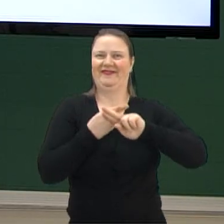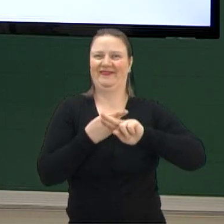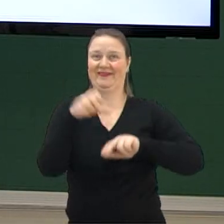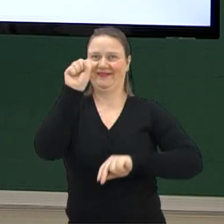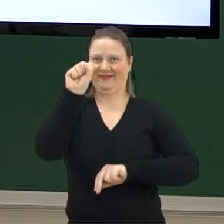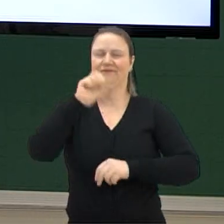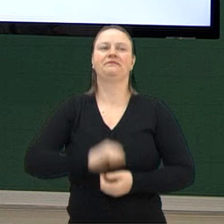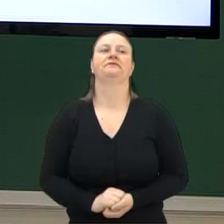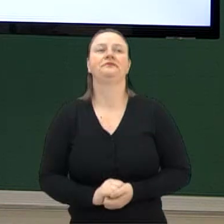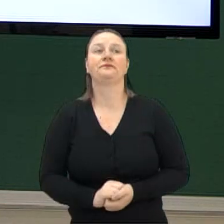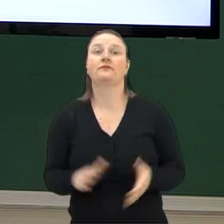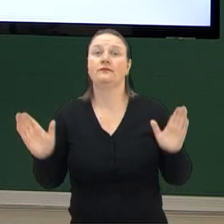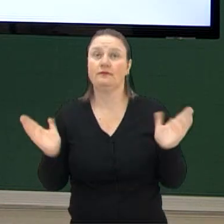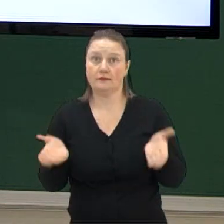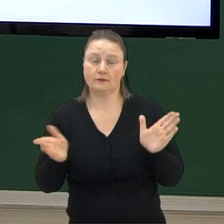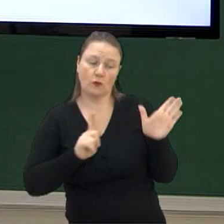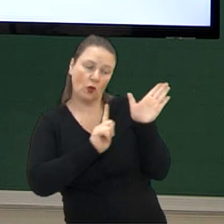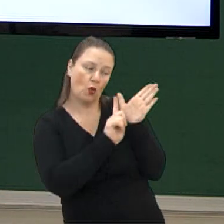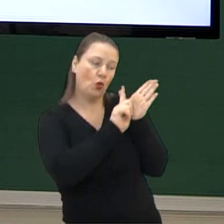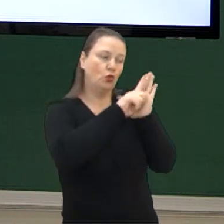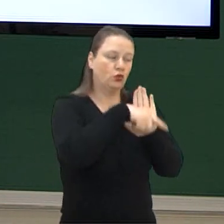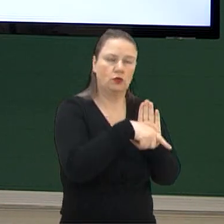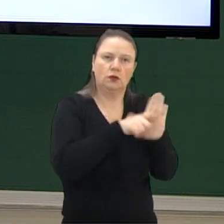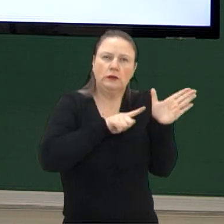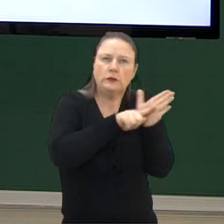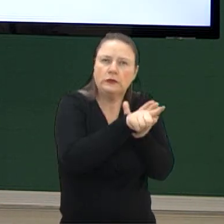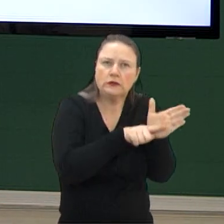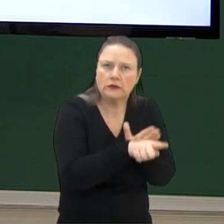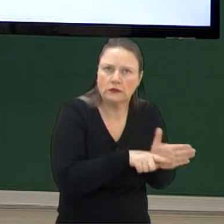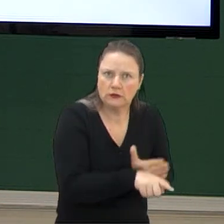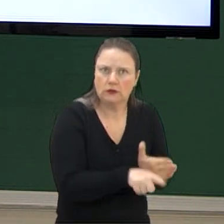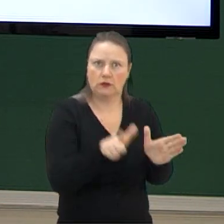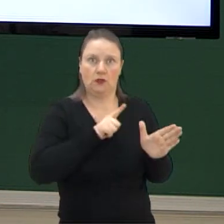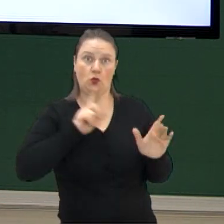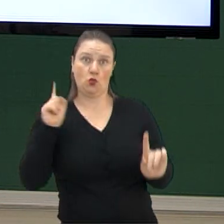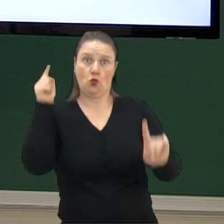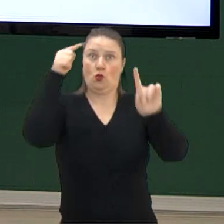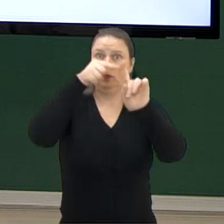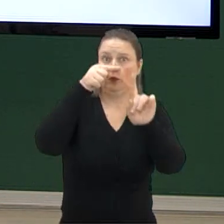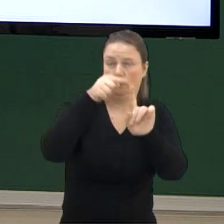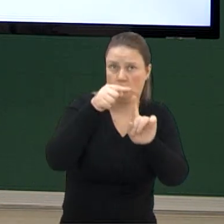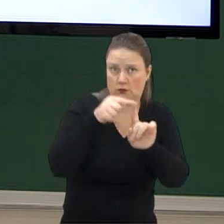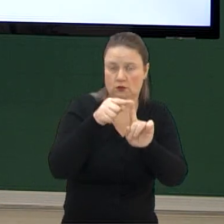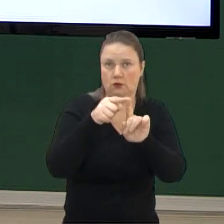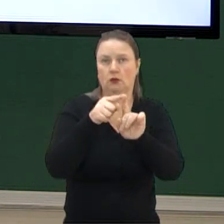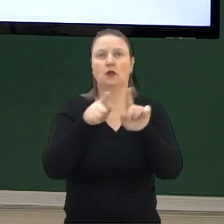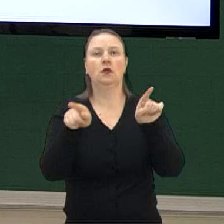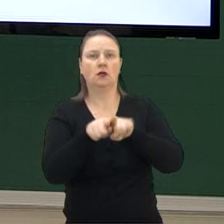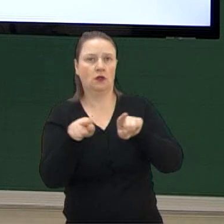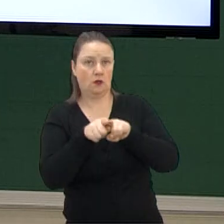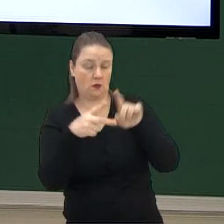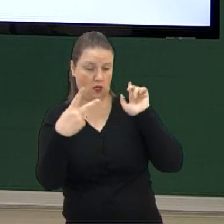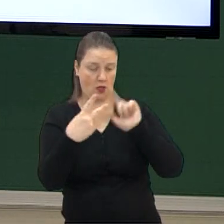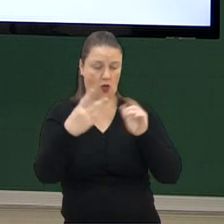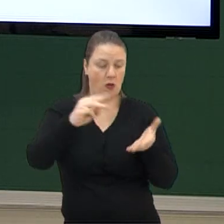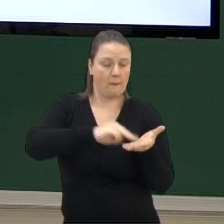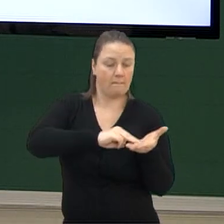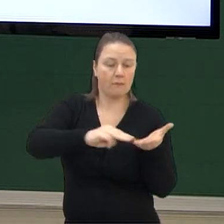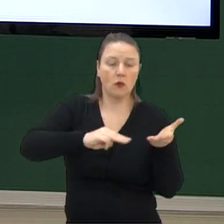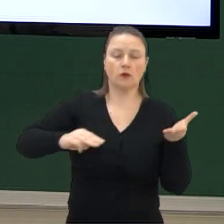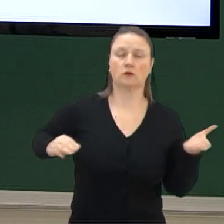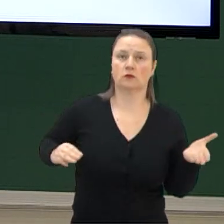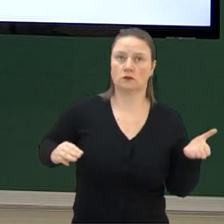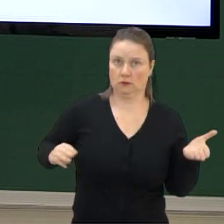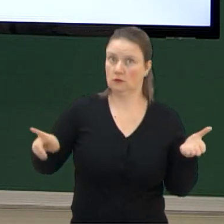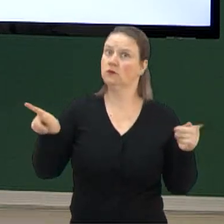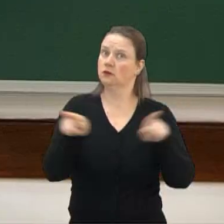O gênero pesquisa, ele possui objetivo, ele tem que ter uma metodologia e tem que ter também